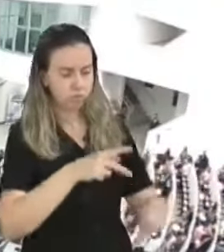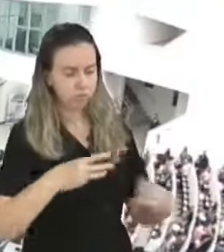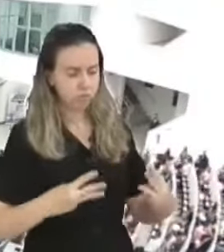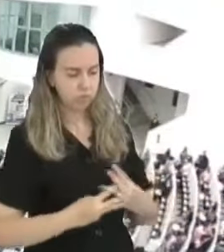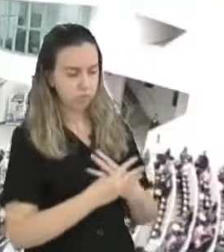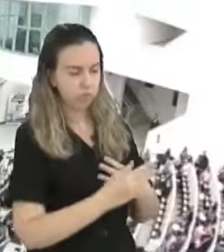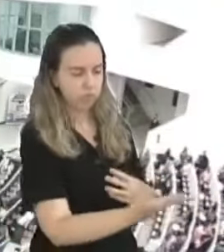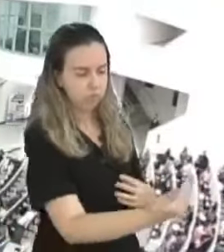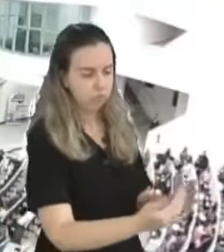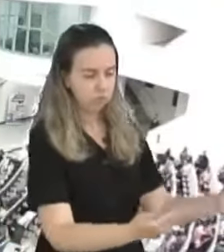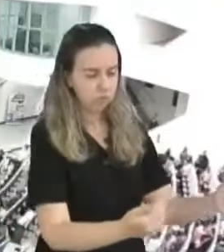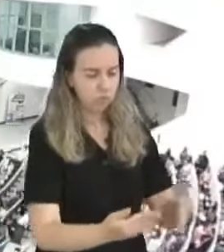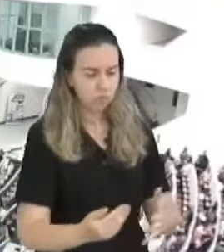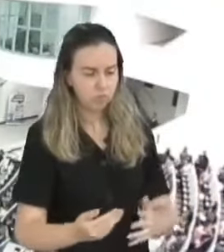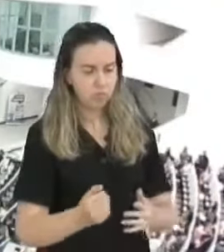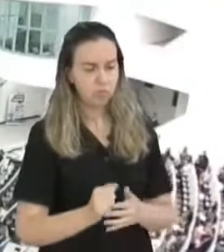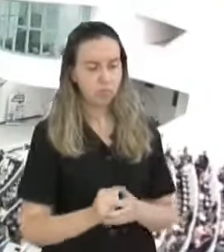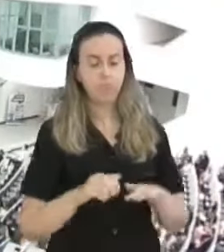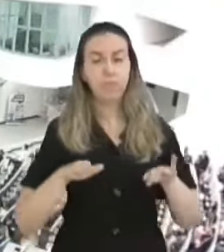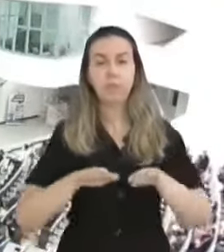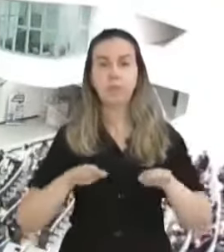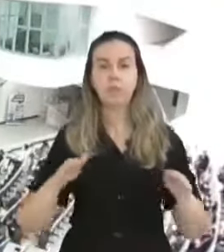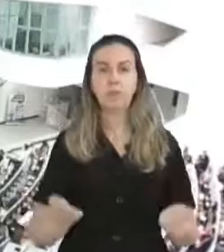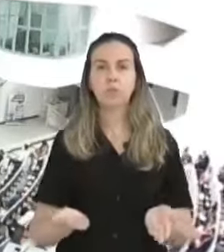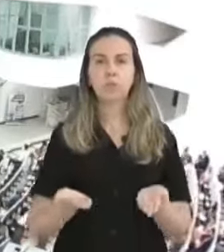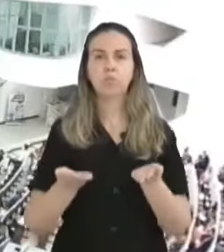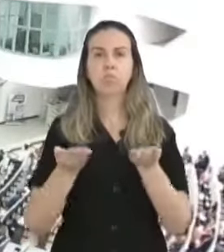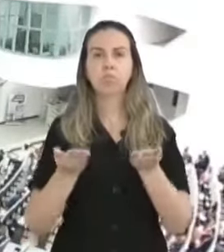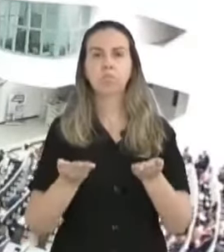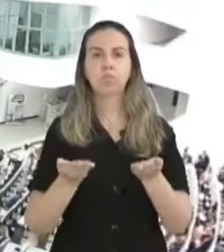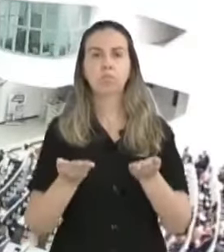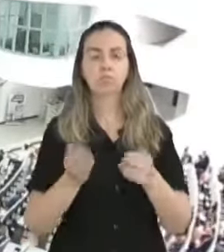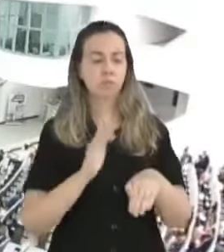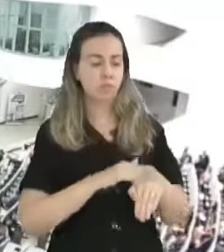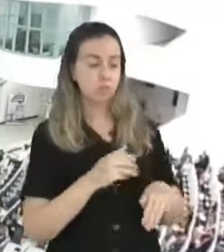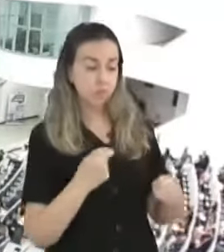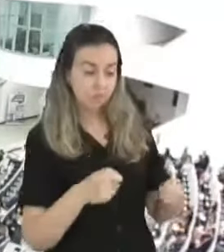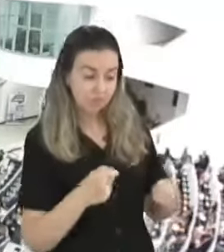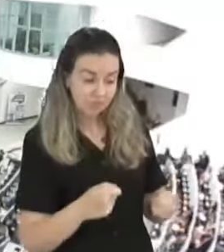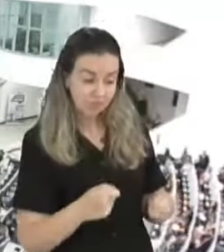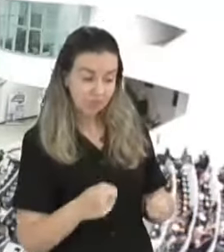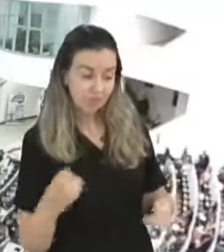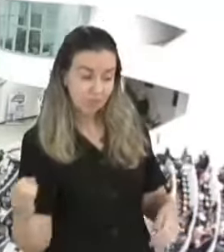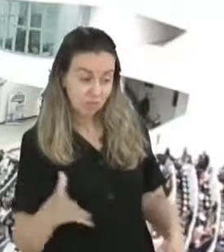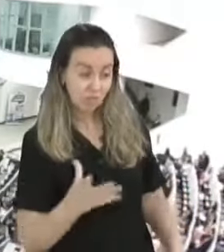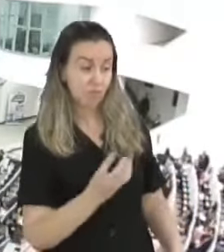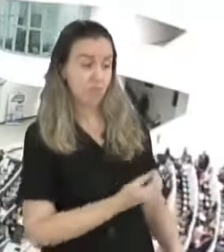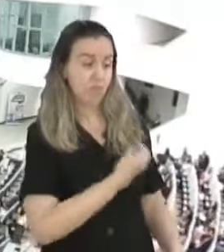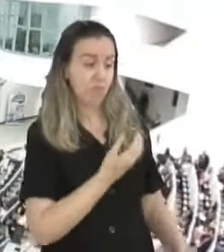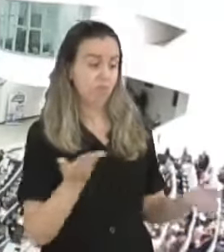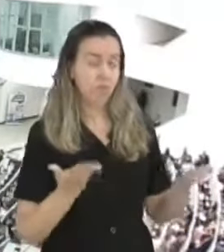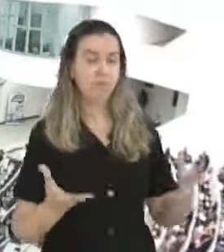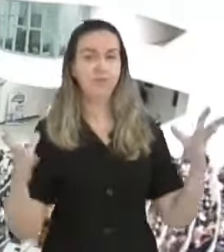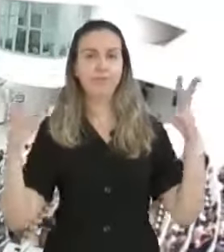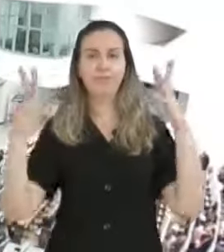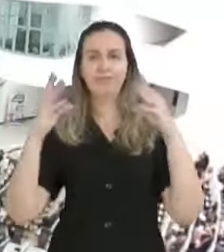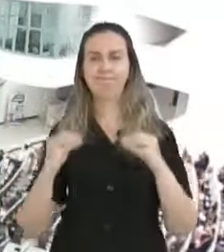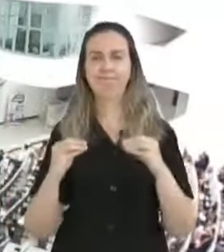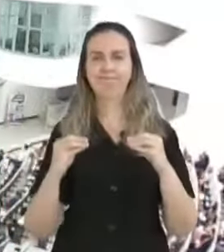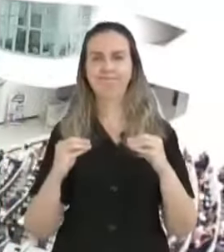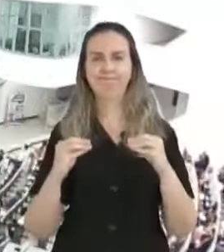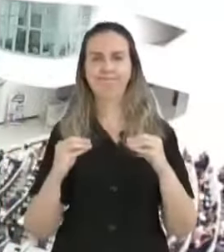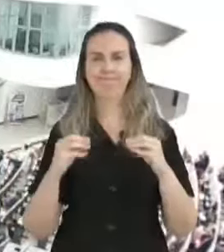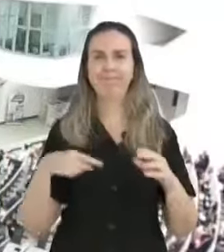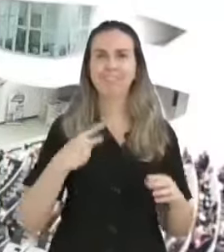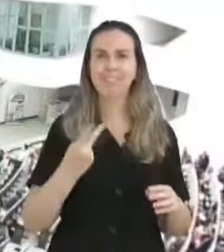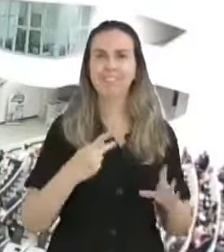altar, e ali renovou o altar. O seu altar vai ser renovado esta noite, o altar